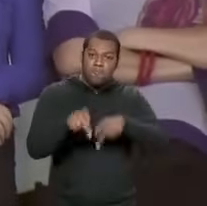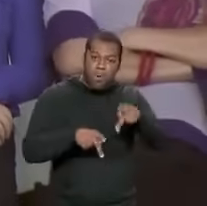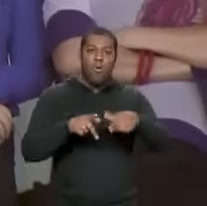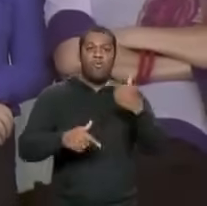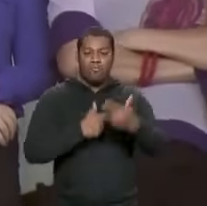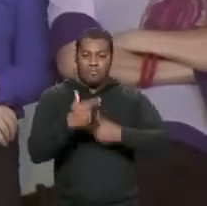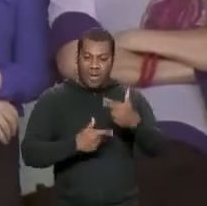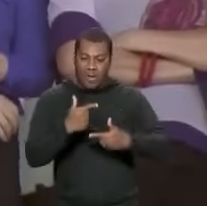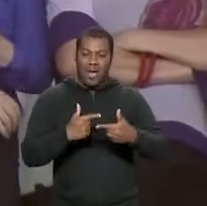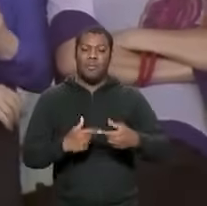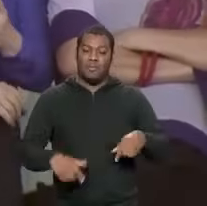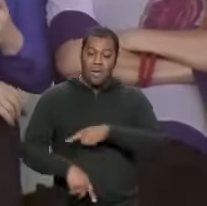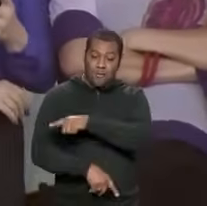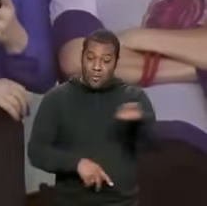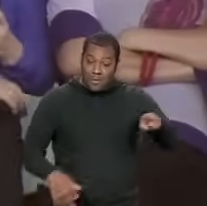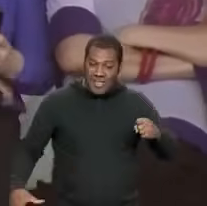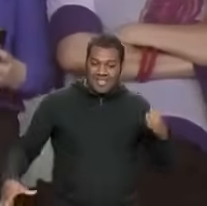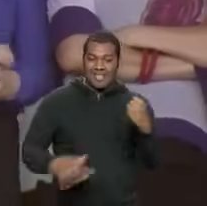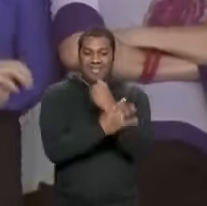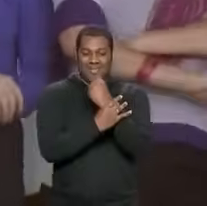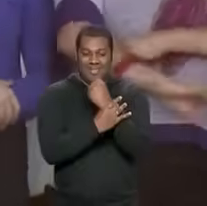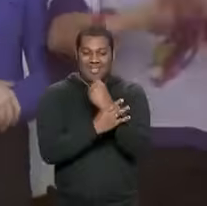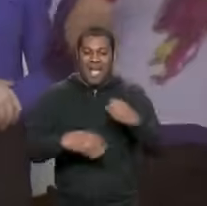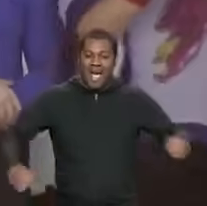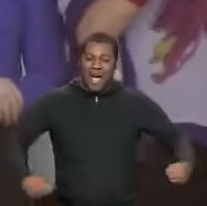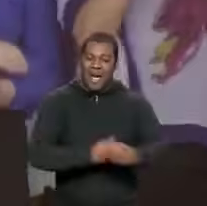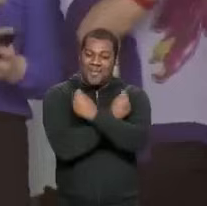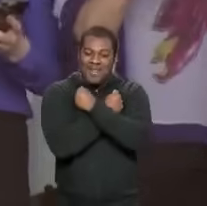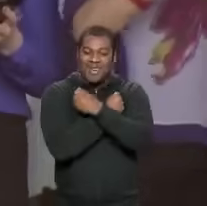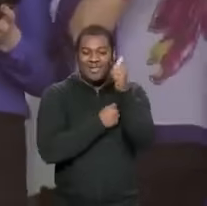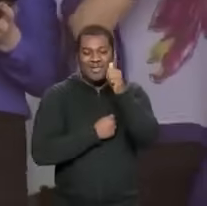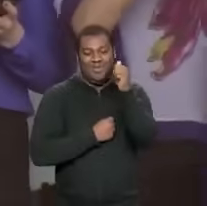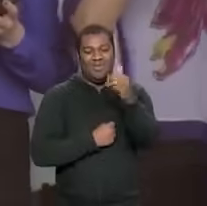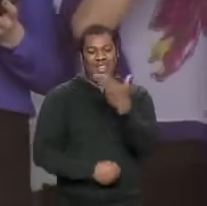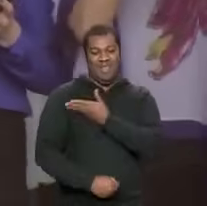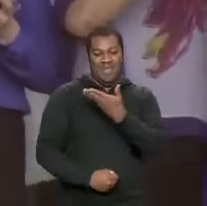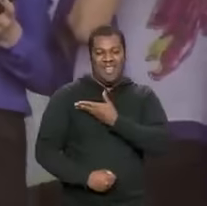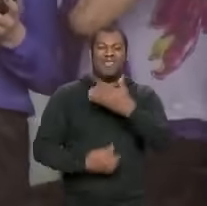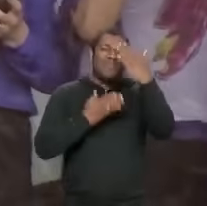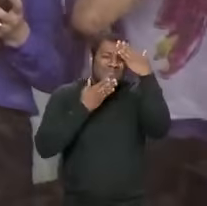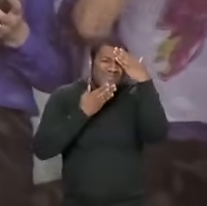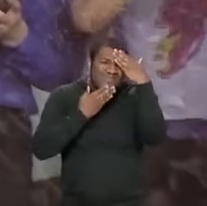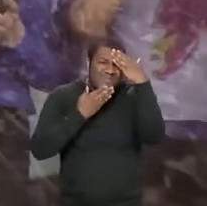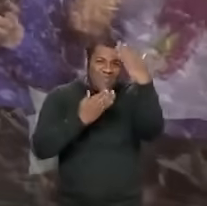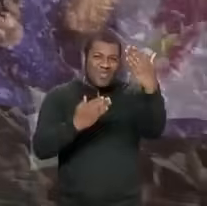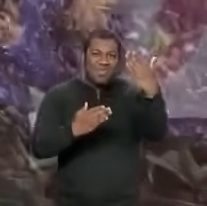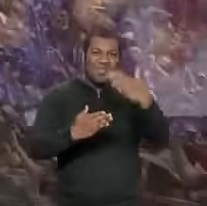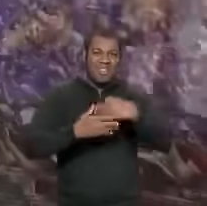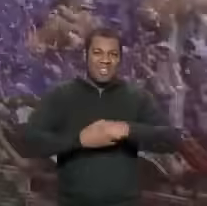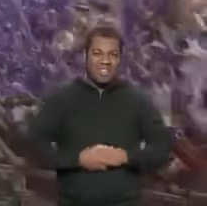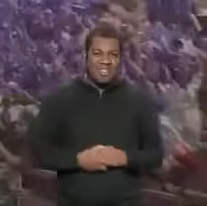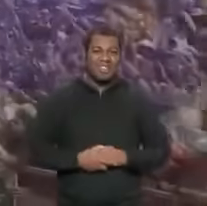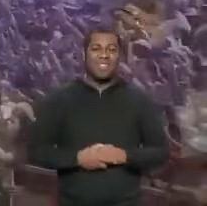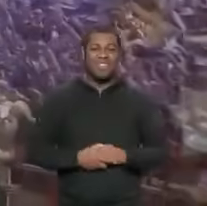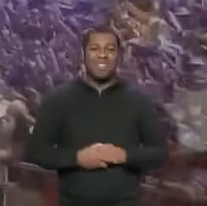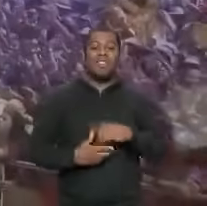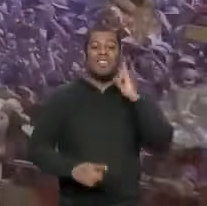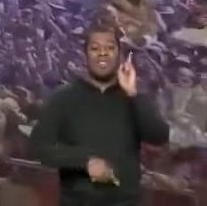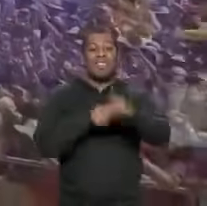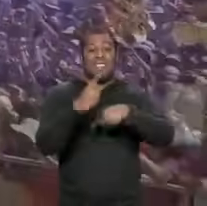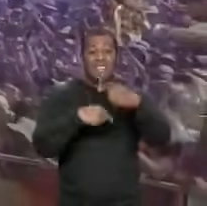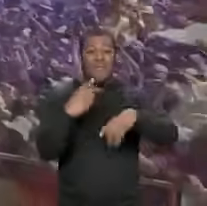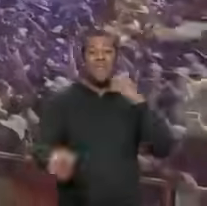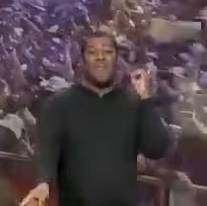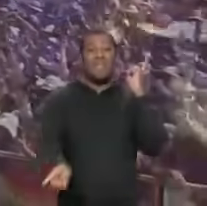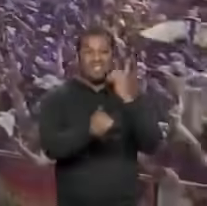que nós vamos garantir para vocês o abraço querida companheiras Muito obrigado e até o